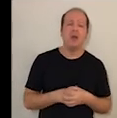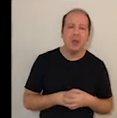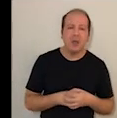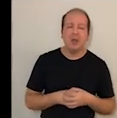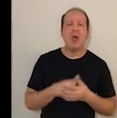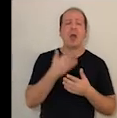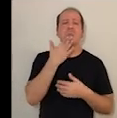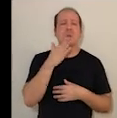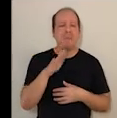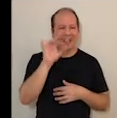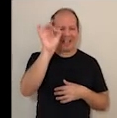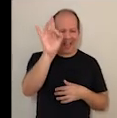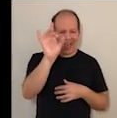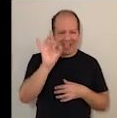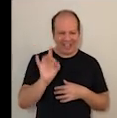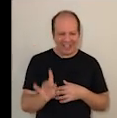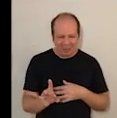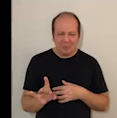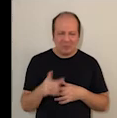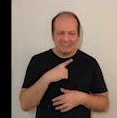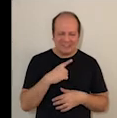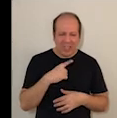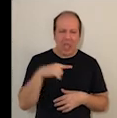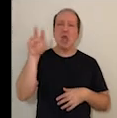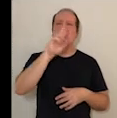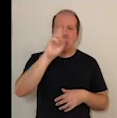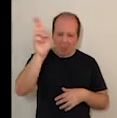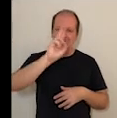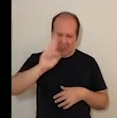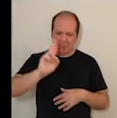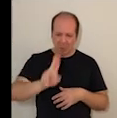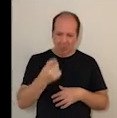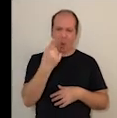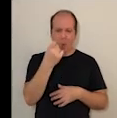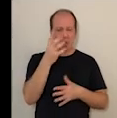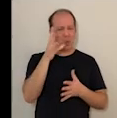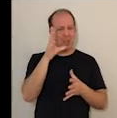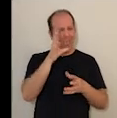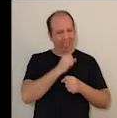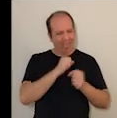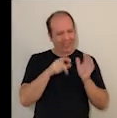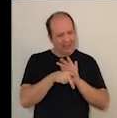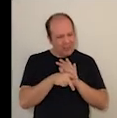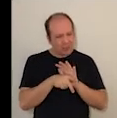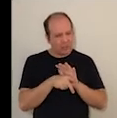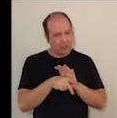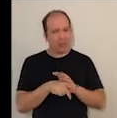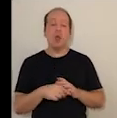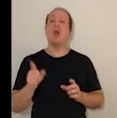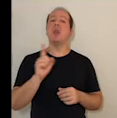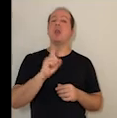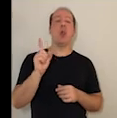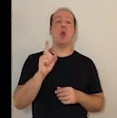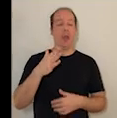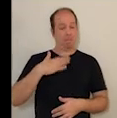Um momento. O Volpone prometeu a cada um dos senhores nomeá-lo o seu único herdeiro? Não,